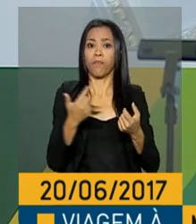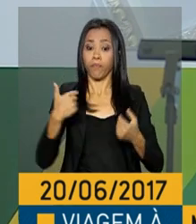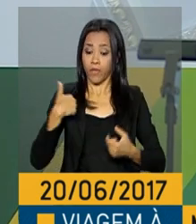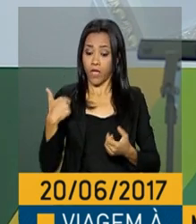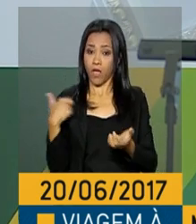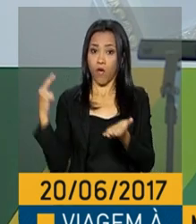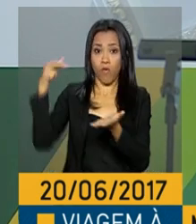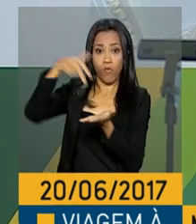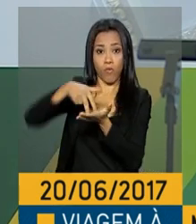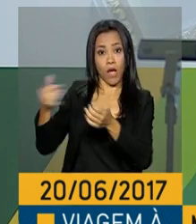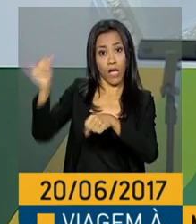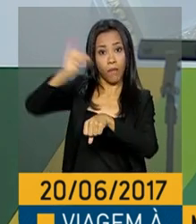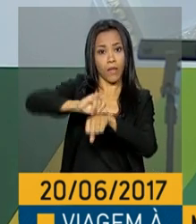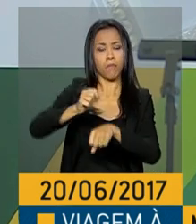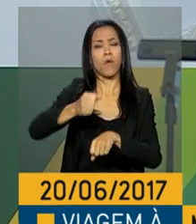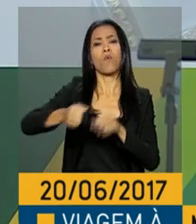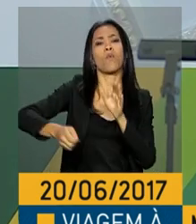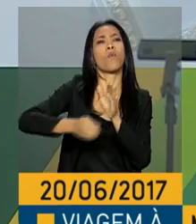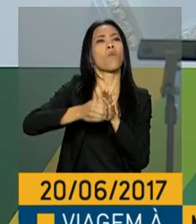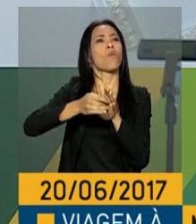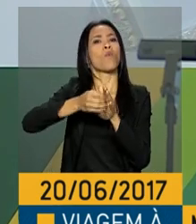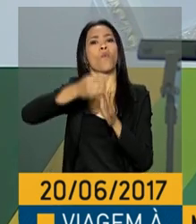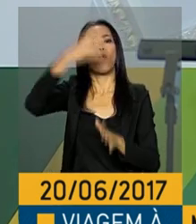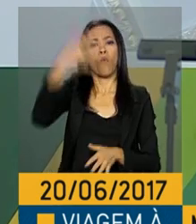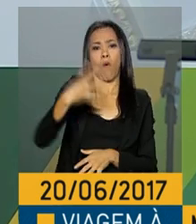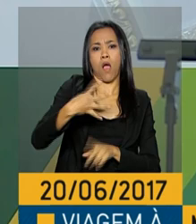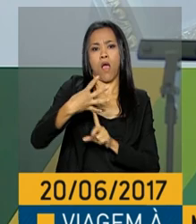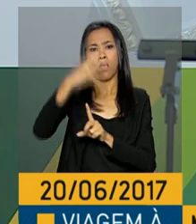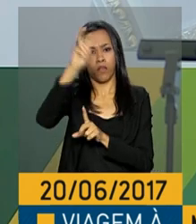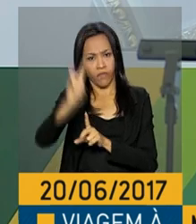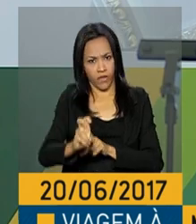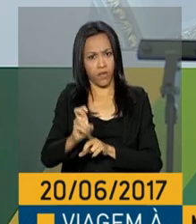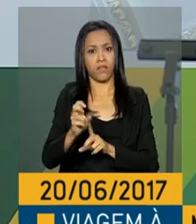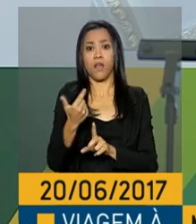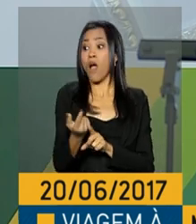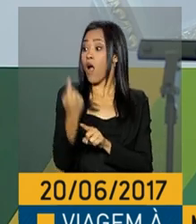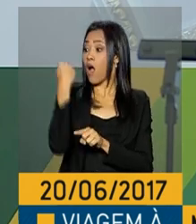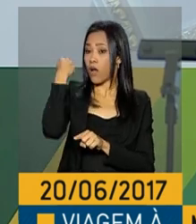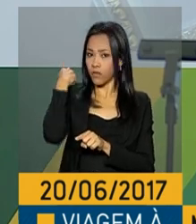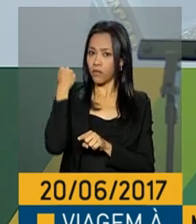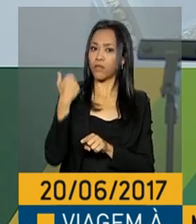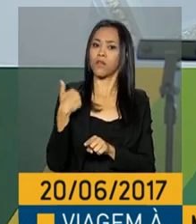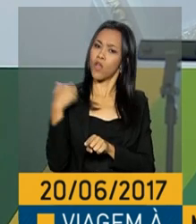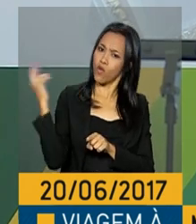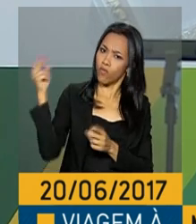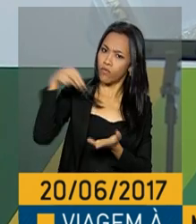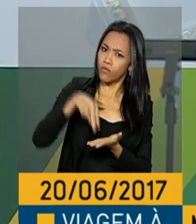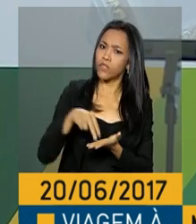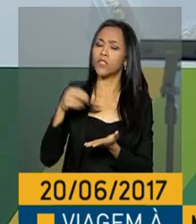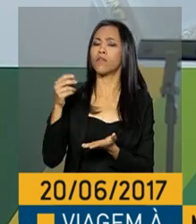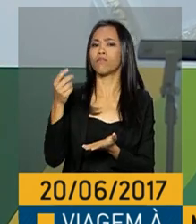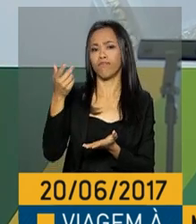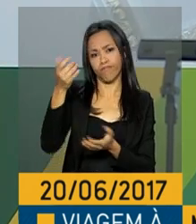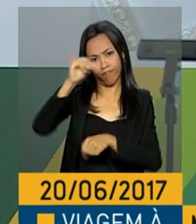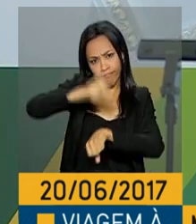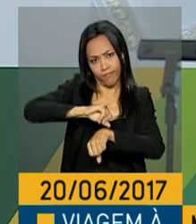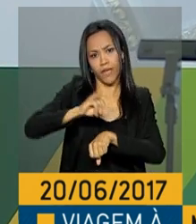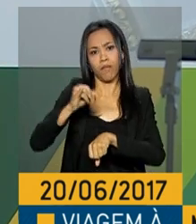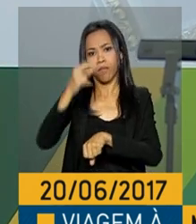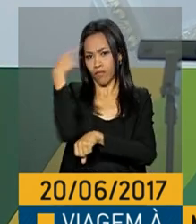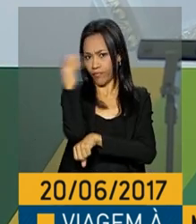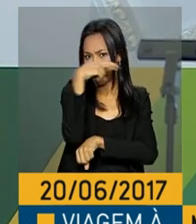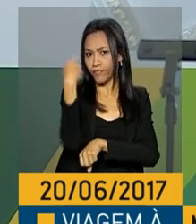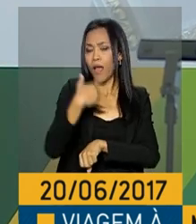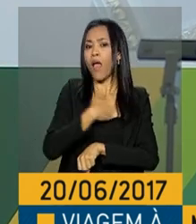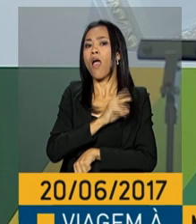em Moscou pela quarta vez em visitas oficiais, anteriormente eu comparecia como